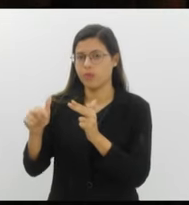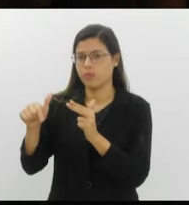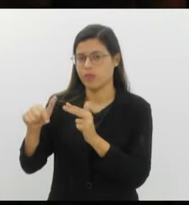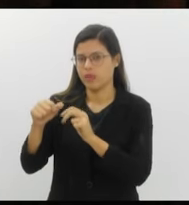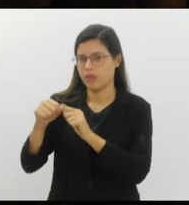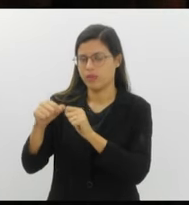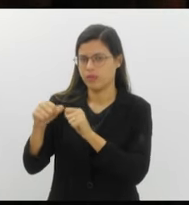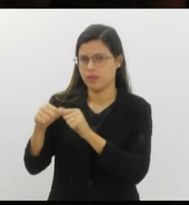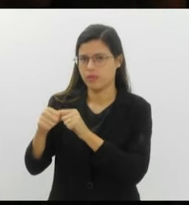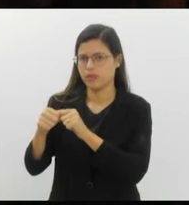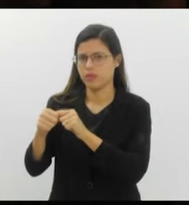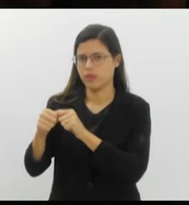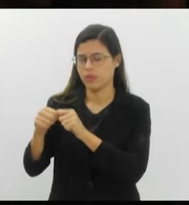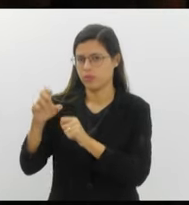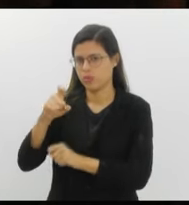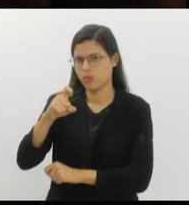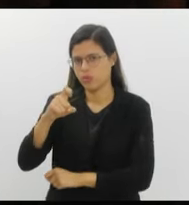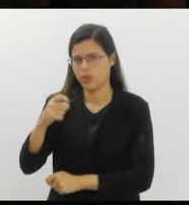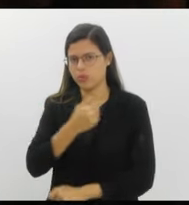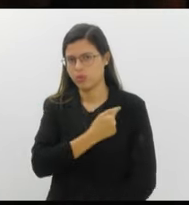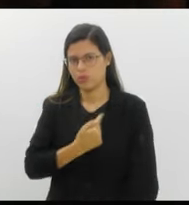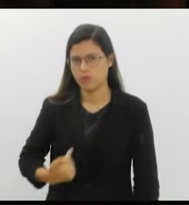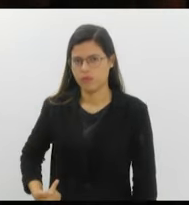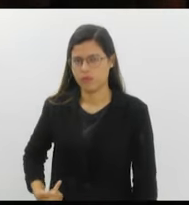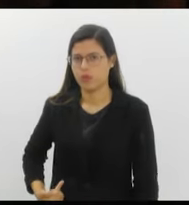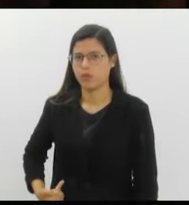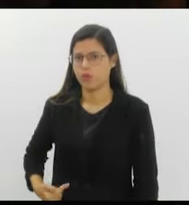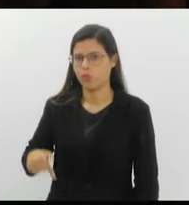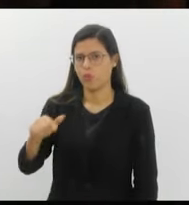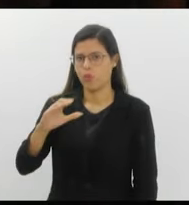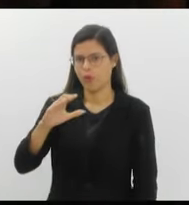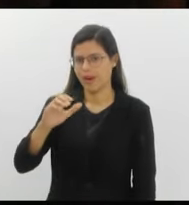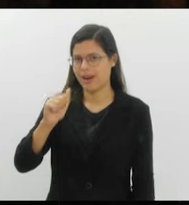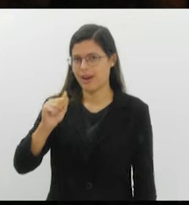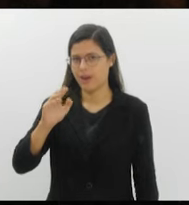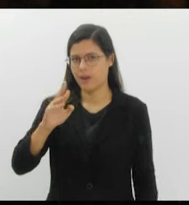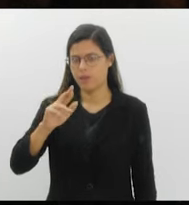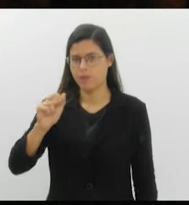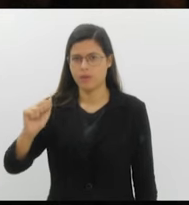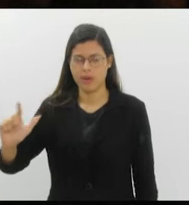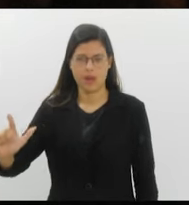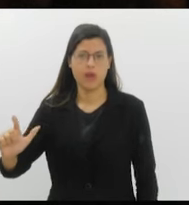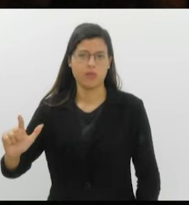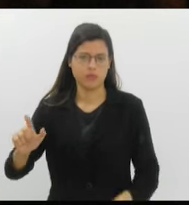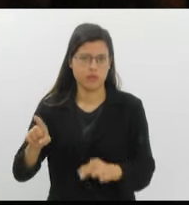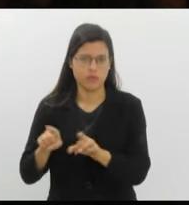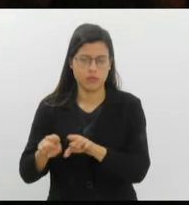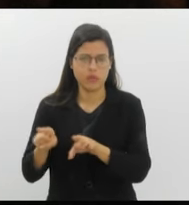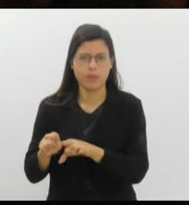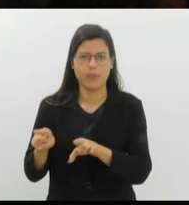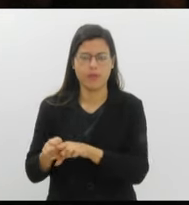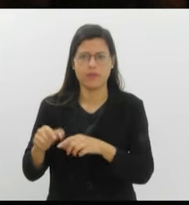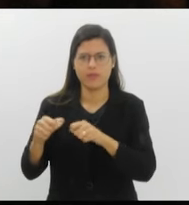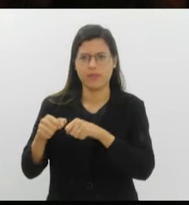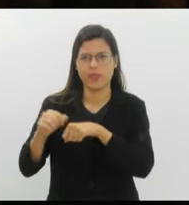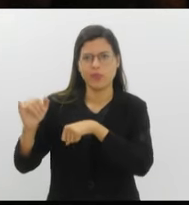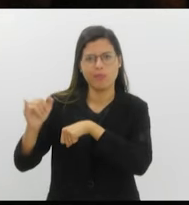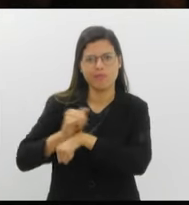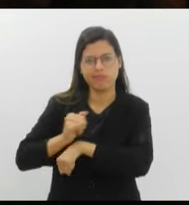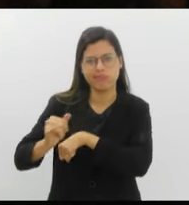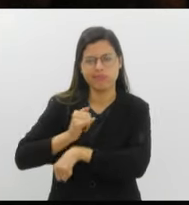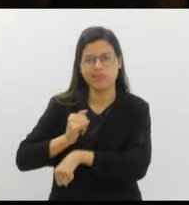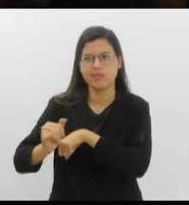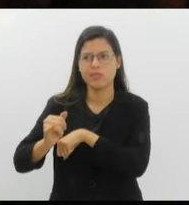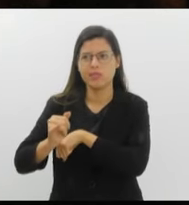tratou o ex-governador Sérgio Cabral, que o catapultou na carreira política, inclusive com uma manobra, inclusive com